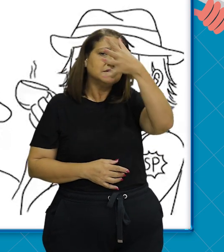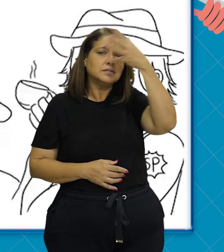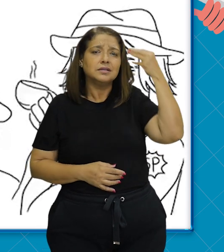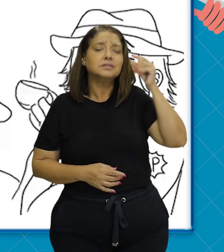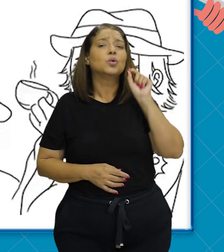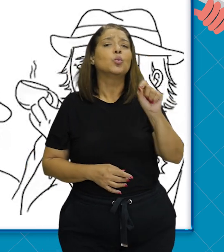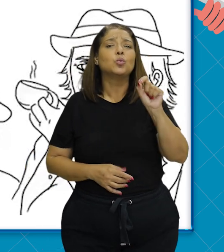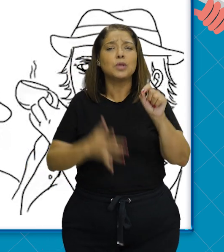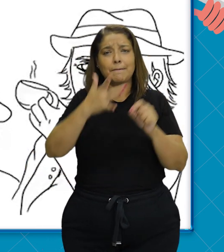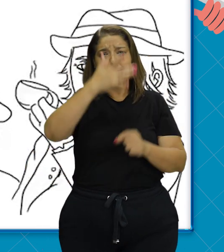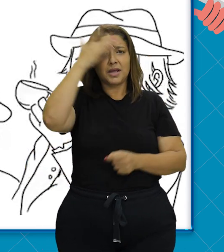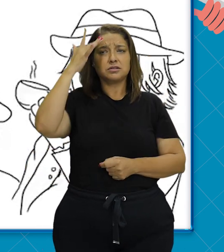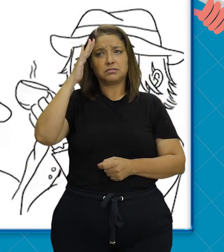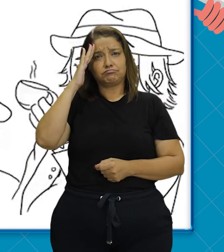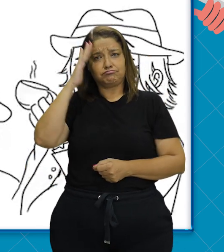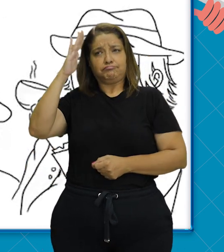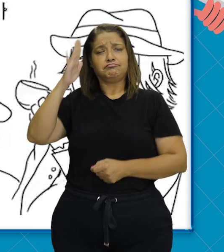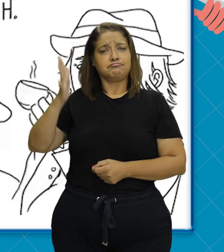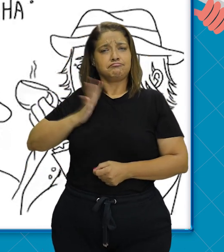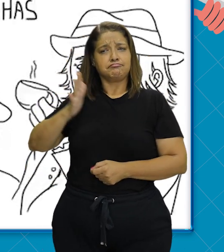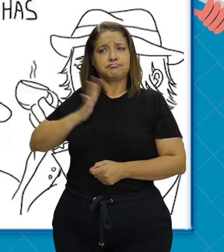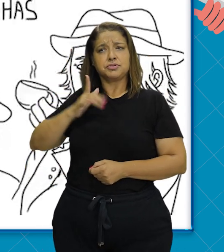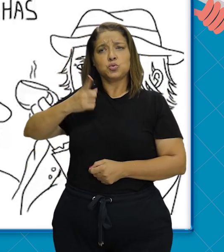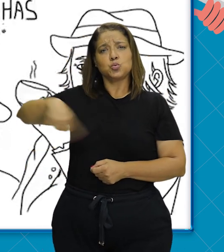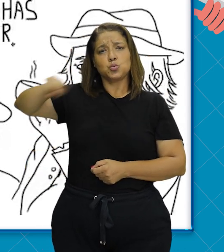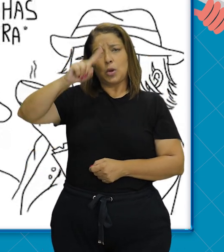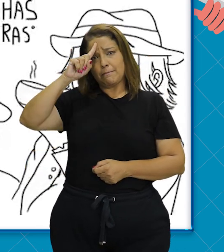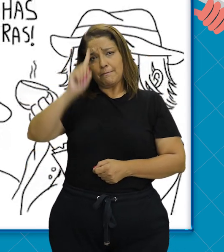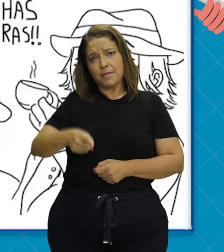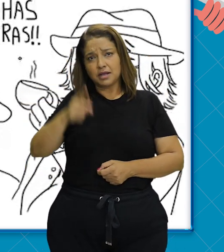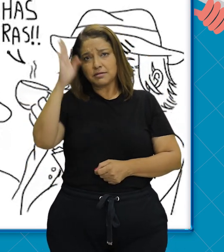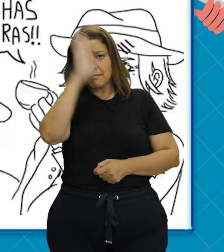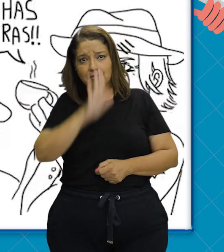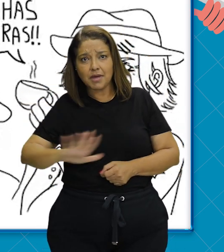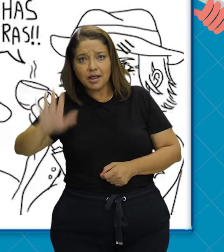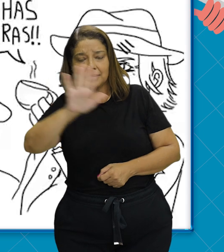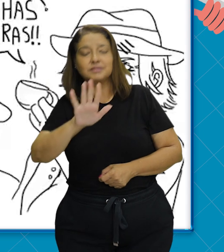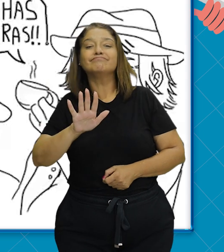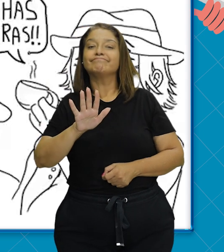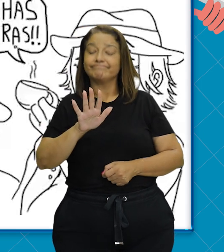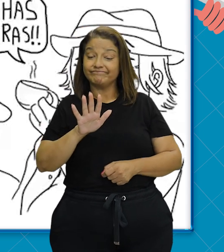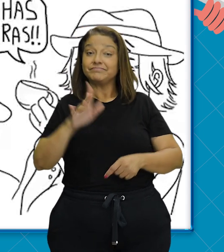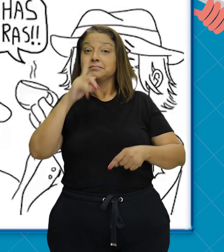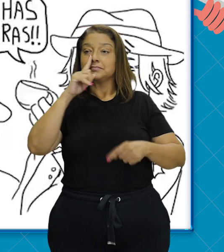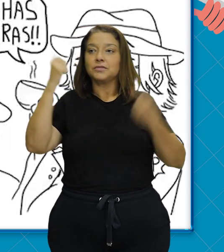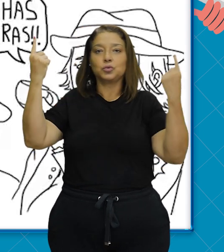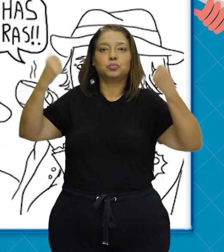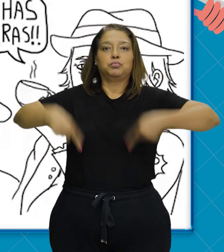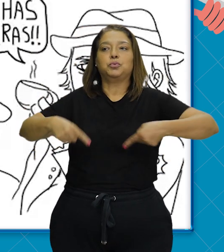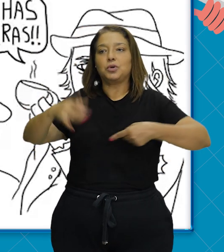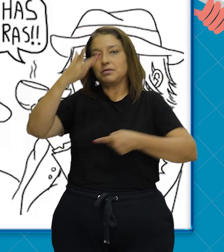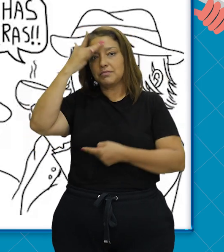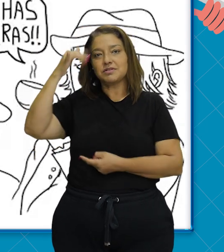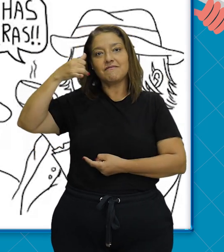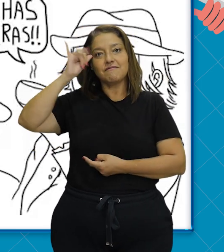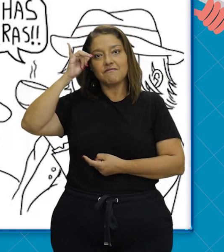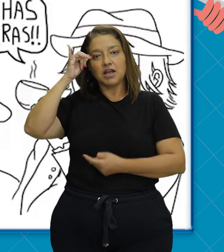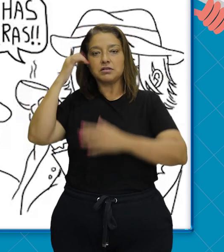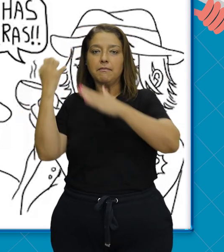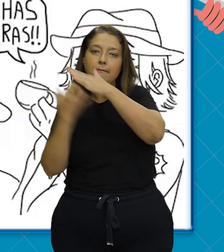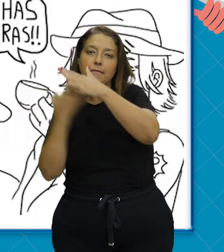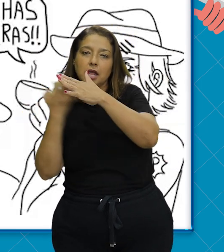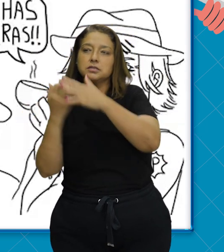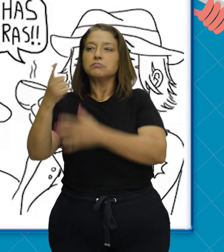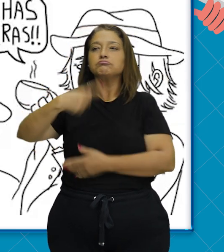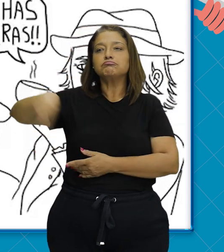que são os grandes proprietários de terra que comandam o país? Essas medidas geraram muita treta com os grandes fazendeiros, empresários